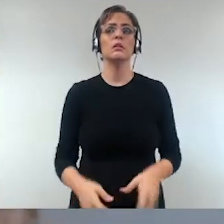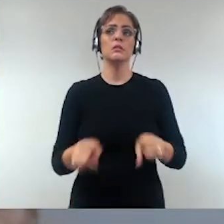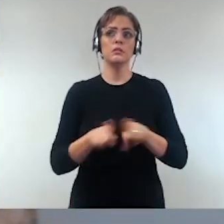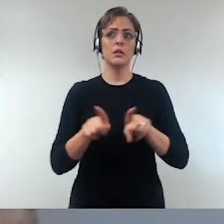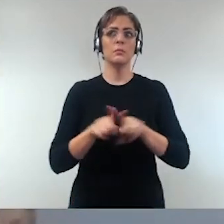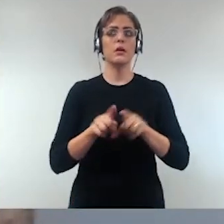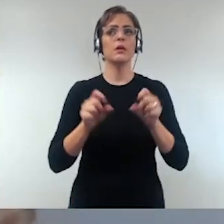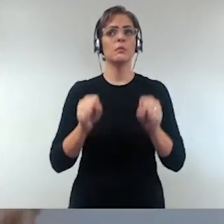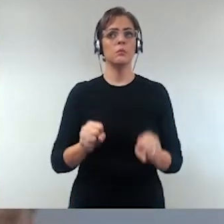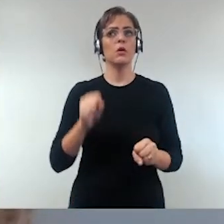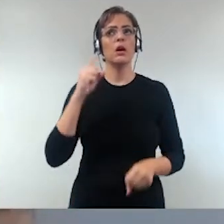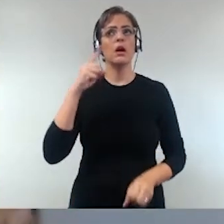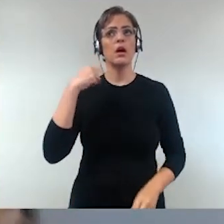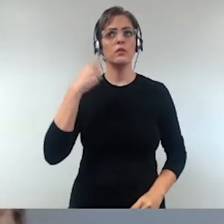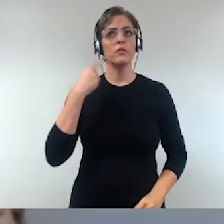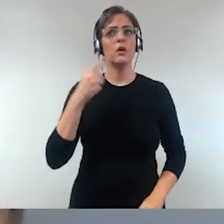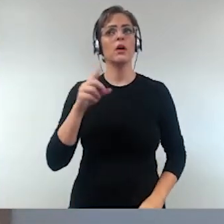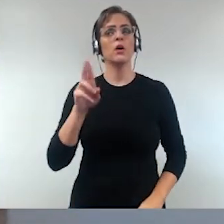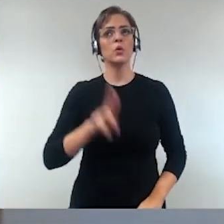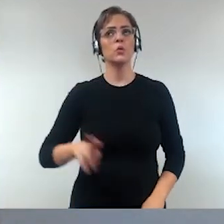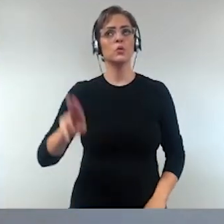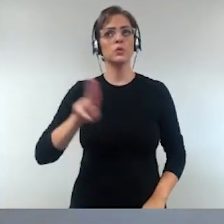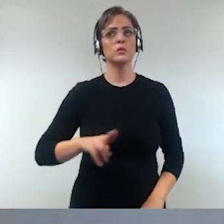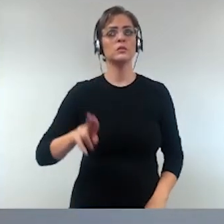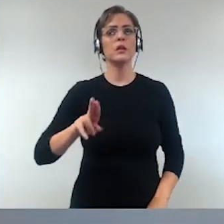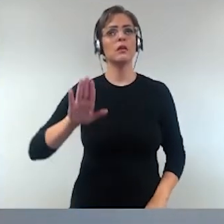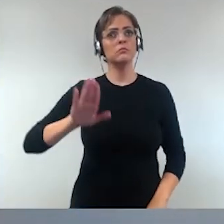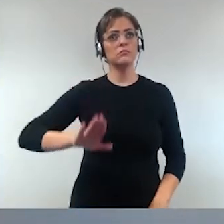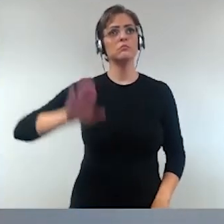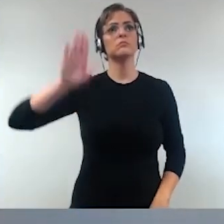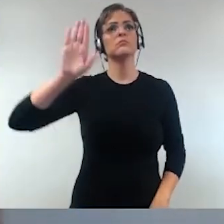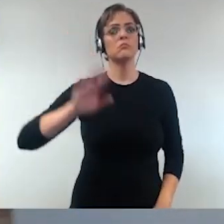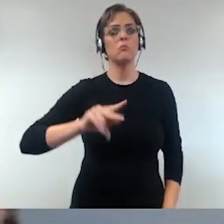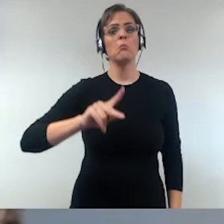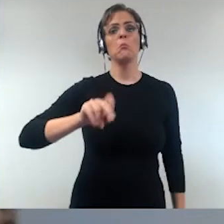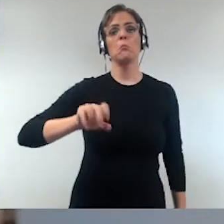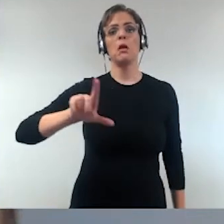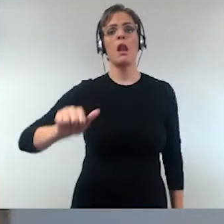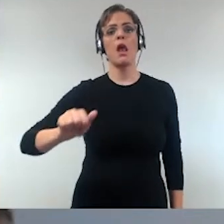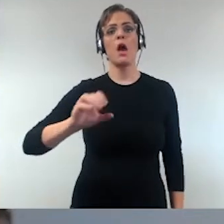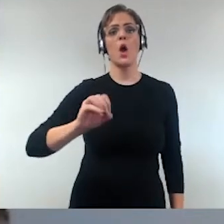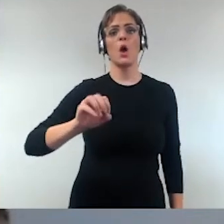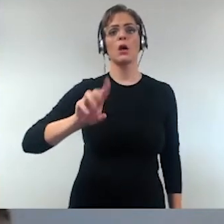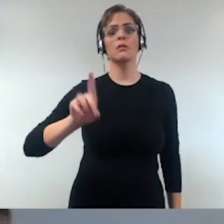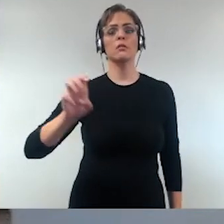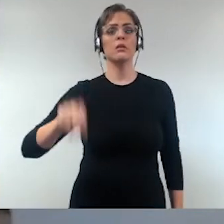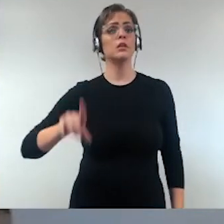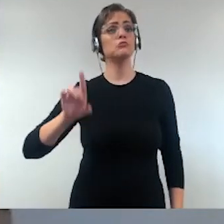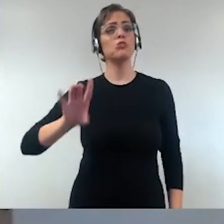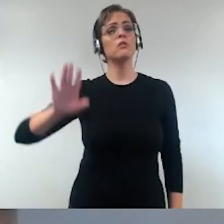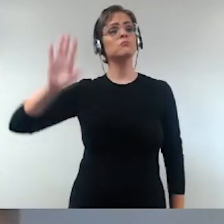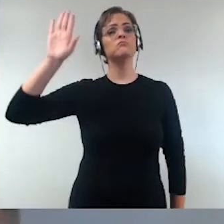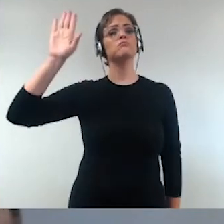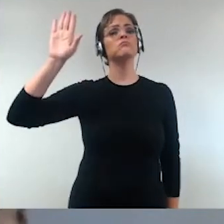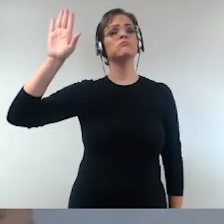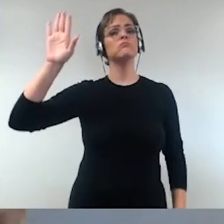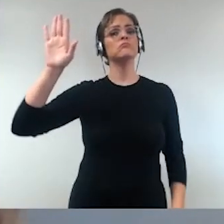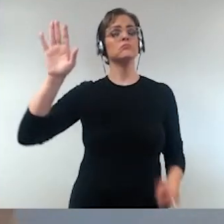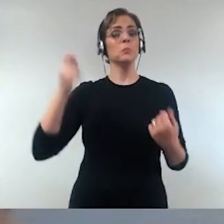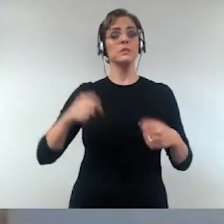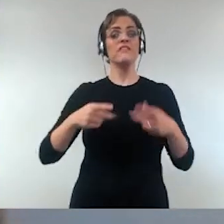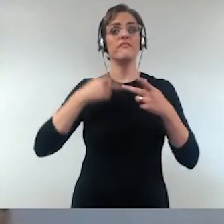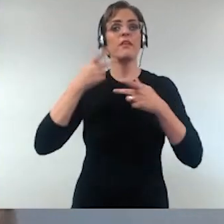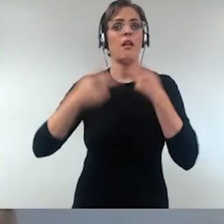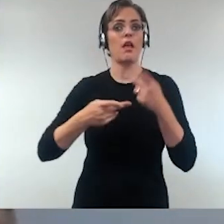que o advogado se utilize do pedido de palavra pela ordem, sem falar, só com um gesto virtual. Agora, quais são os